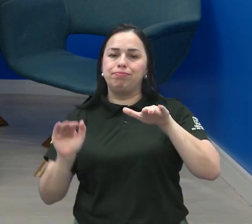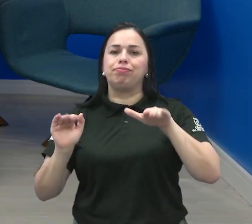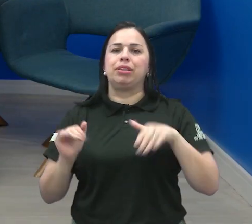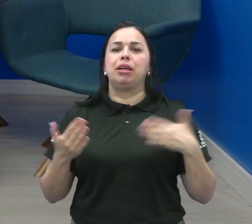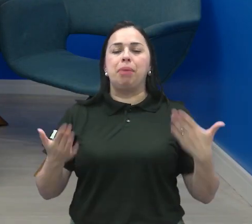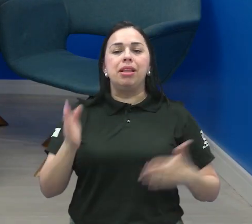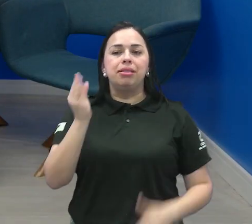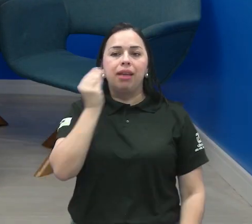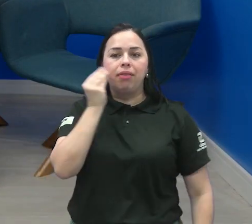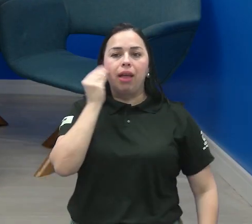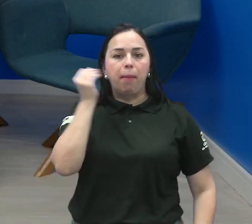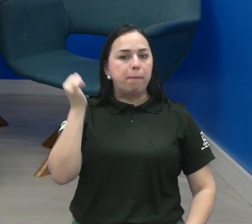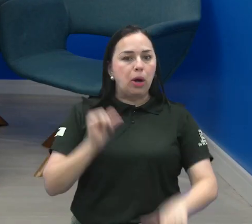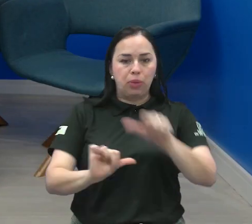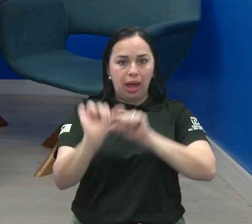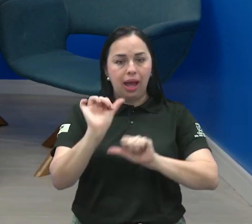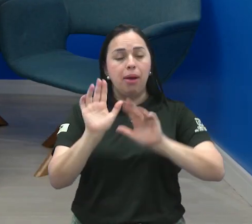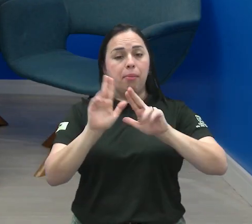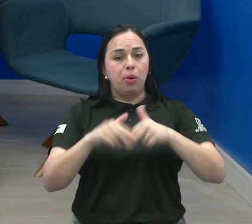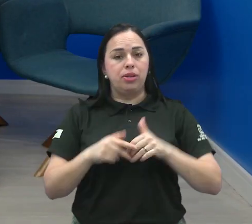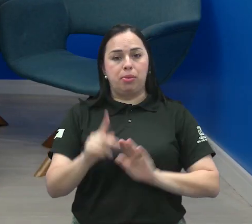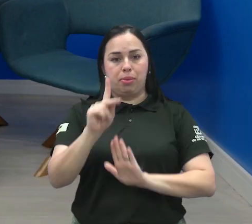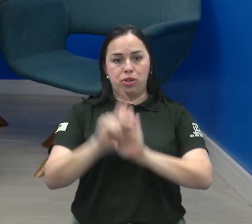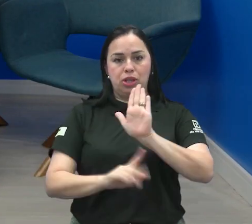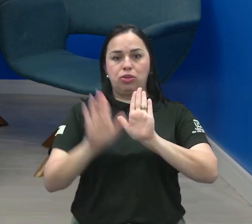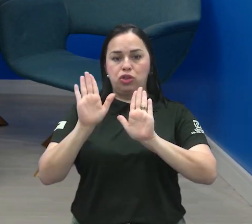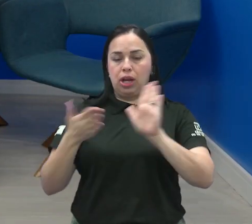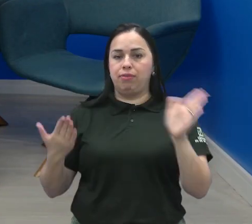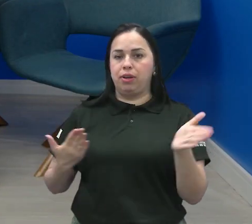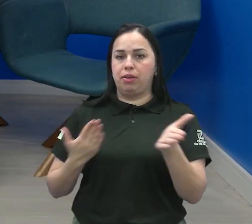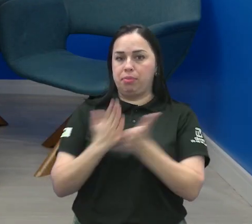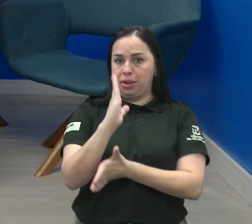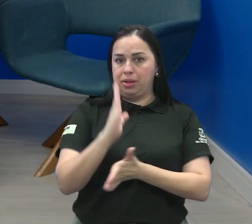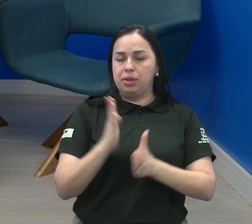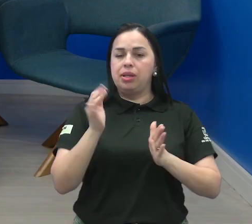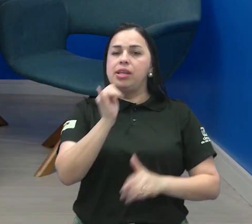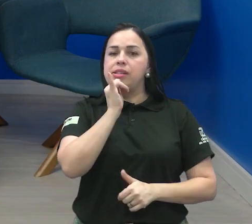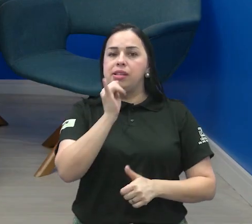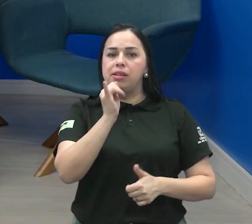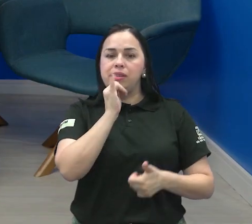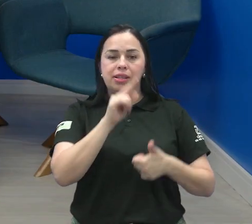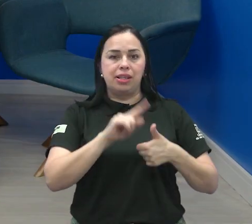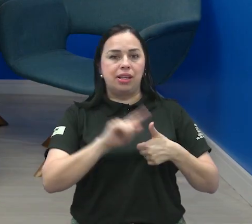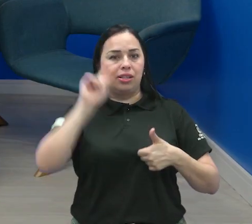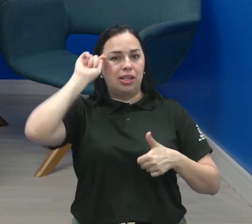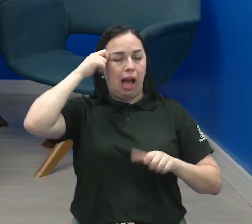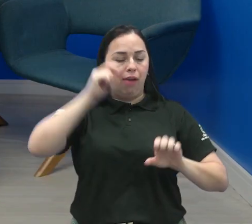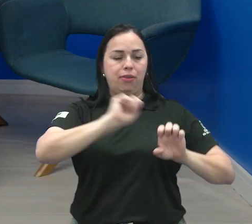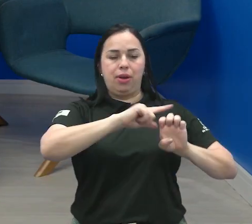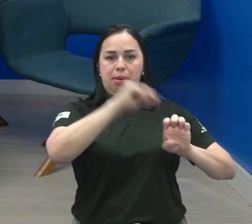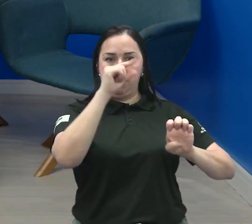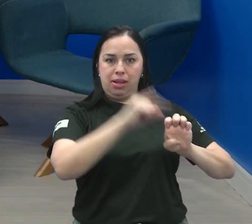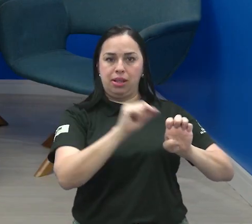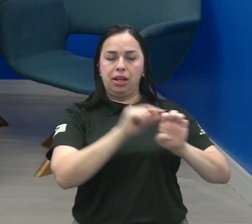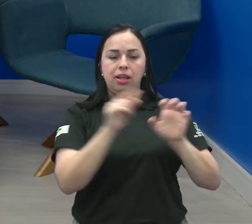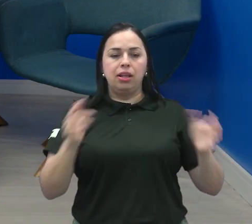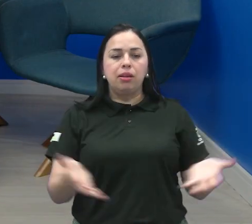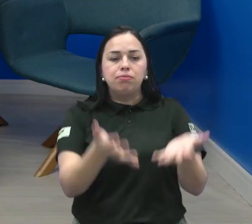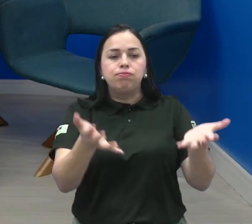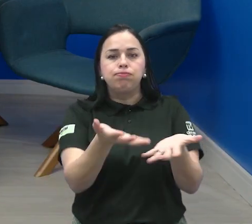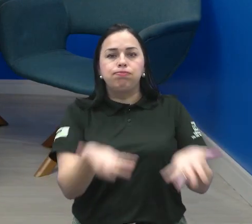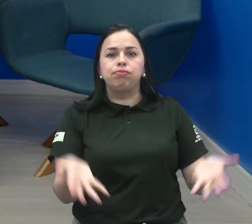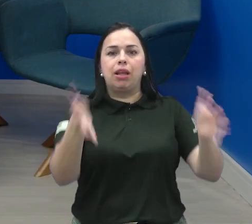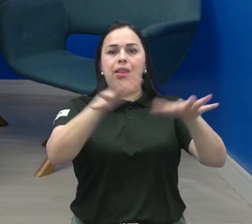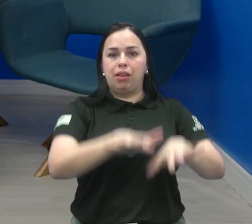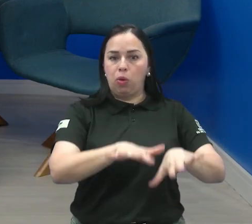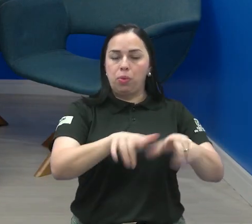para tentar mudar essa realidade, em São José, projetos aprovados na Câmara, como o programa Afroempreendedor,